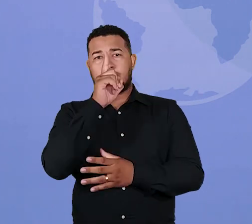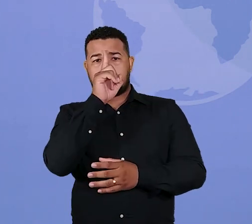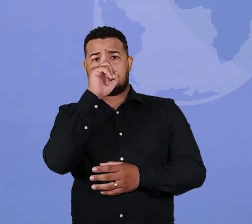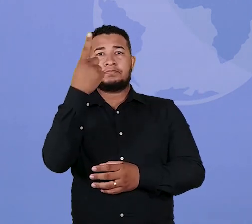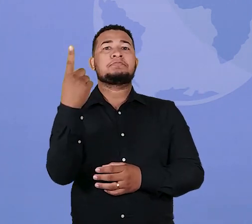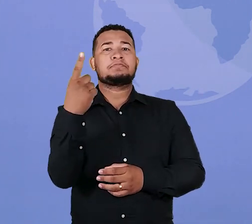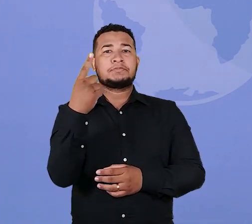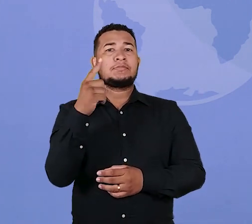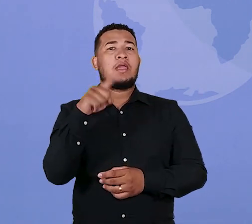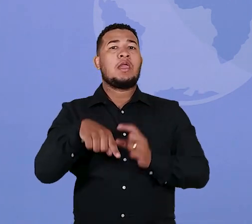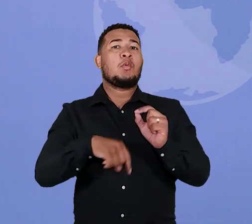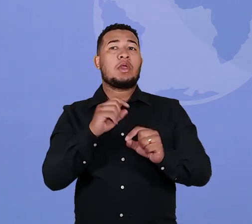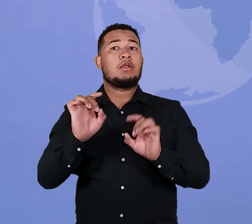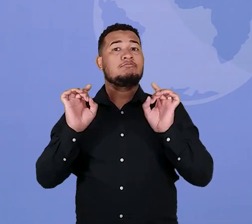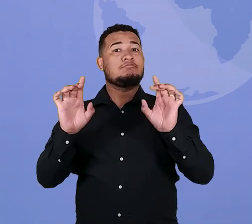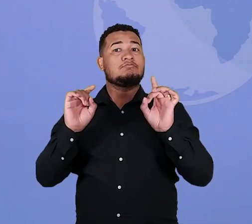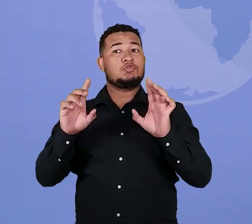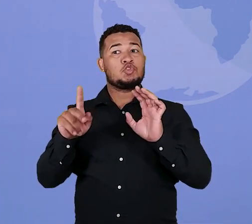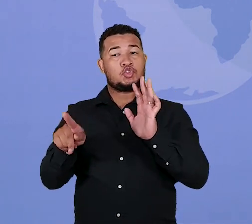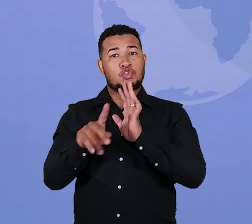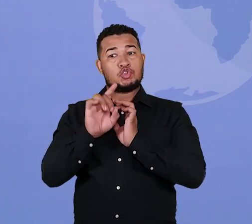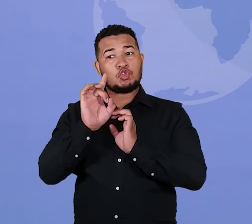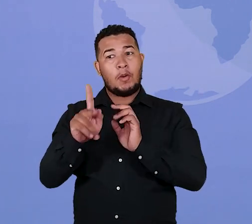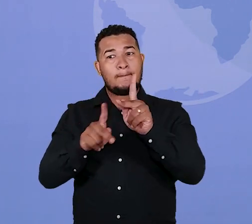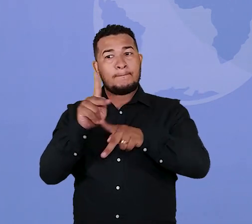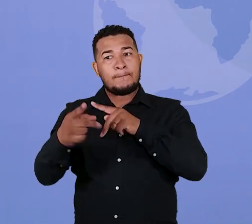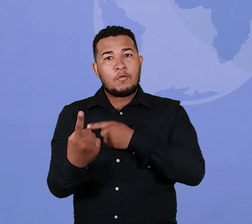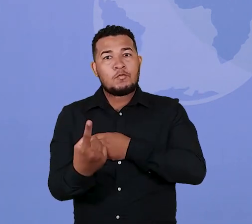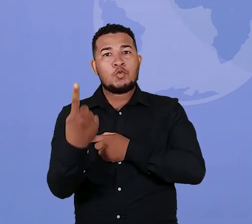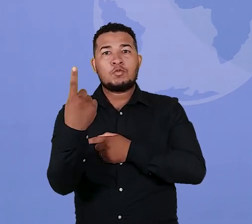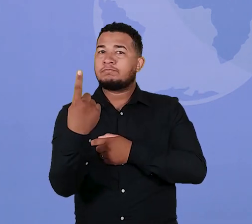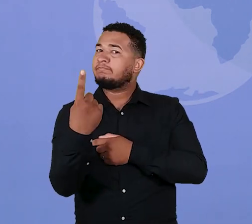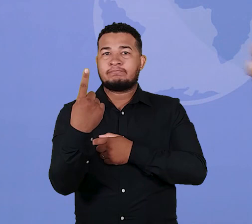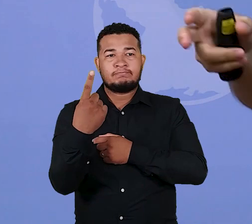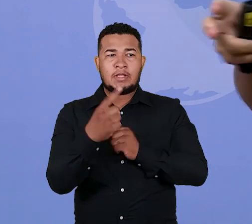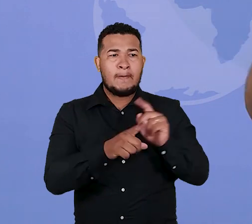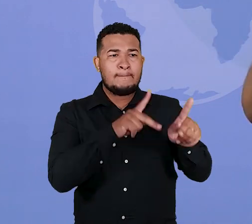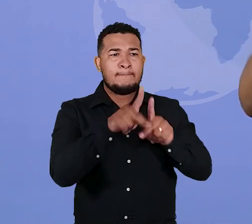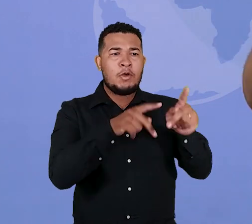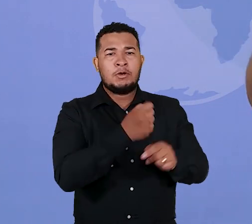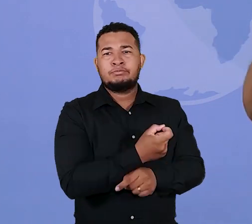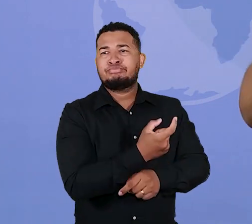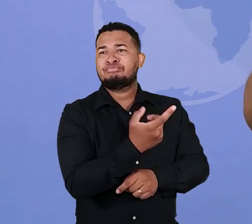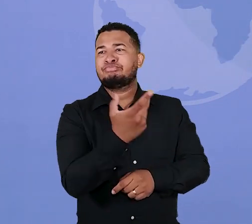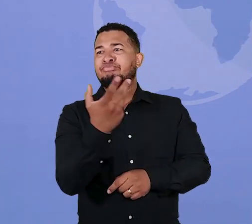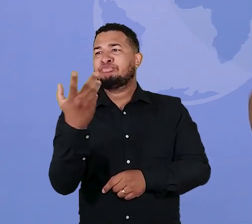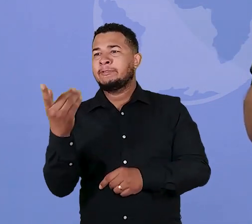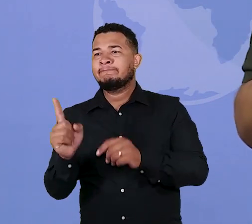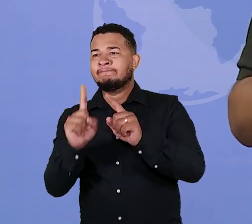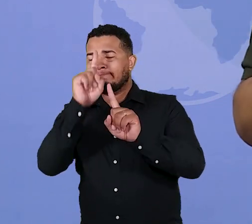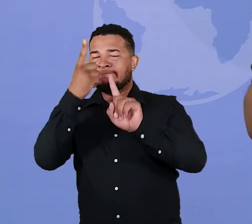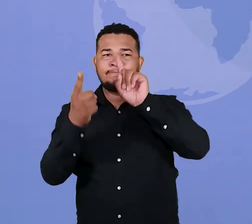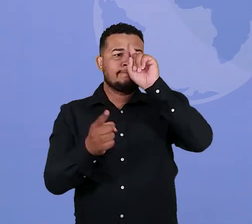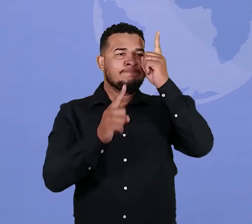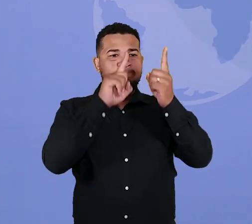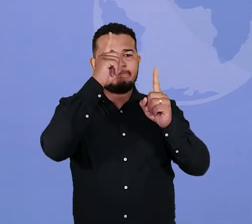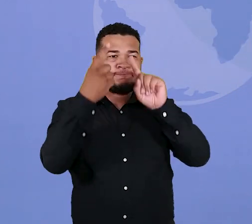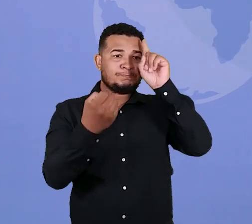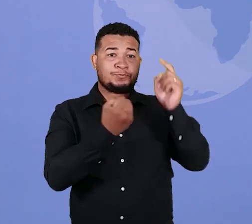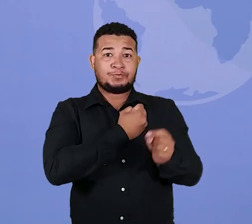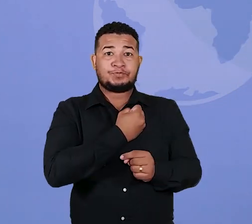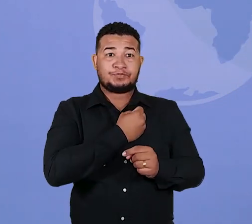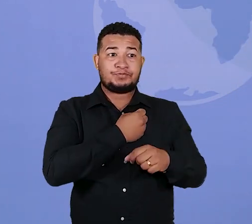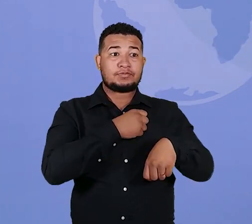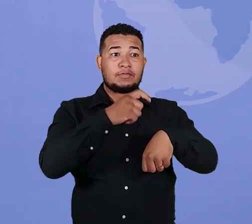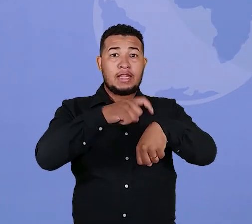não foi uma particularidade de um só povo. Vários povos inventaram seus números em